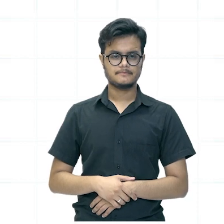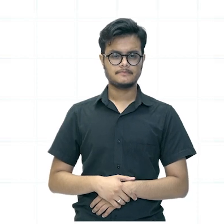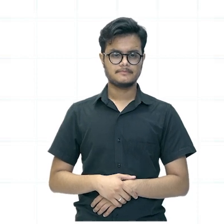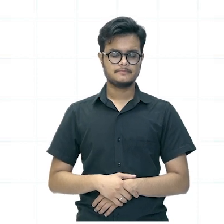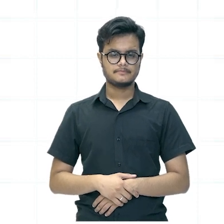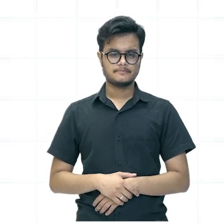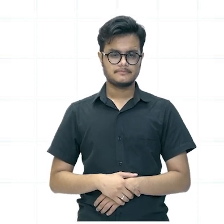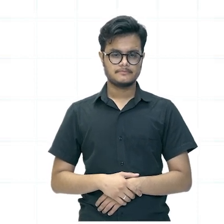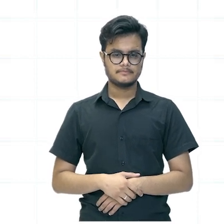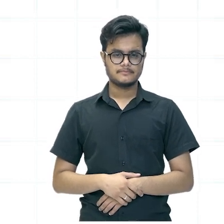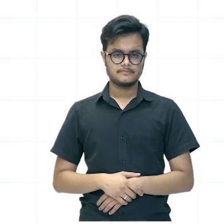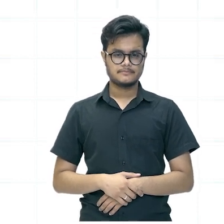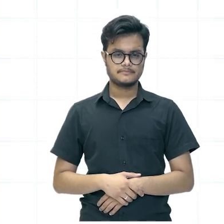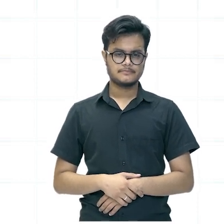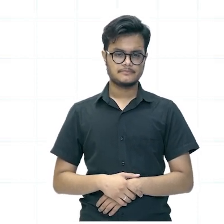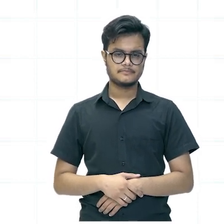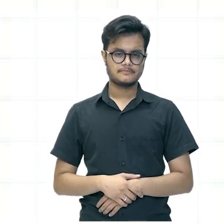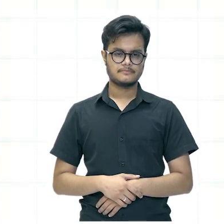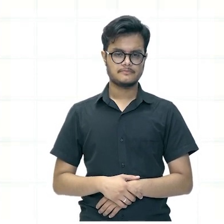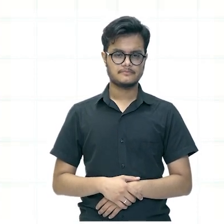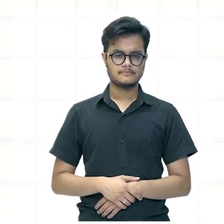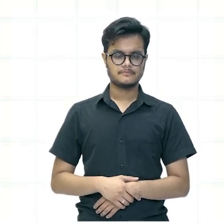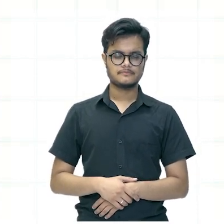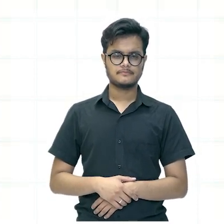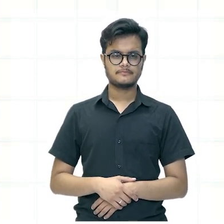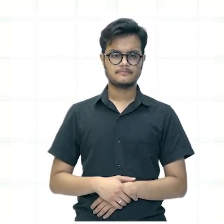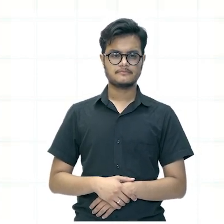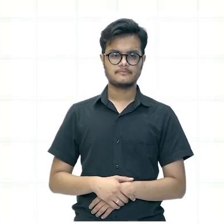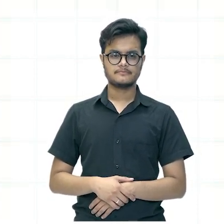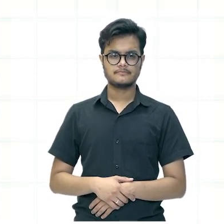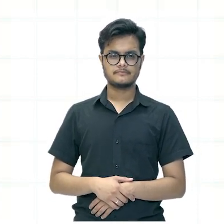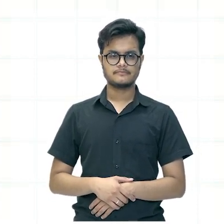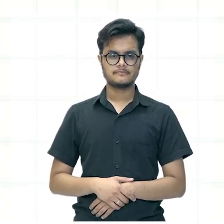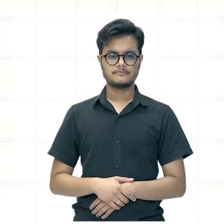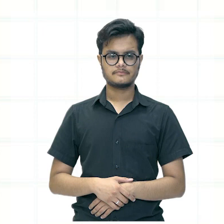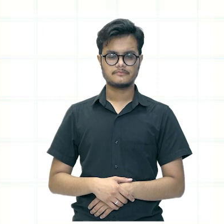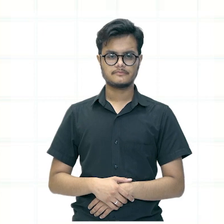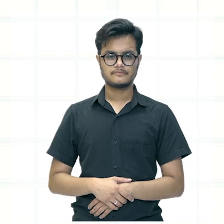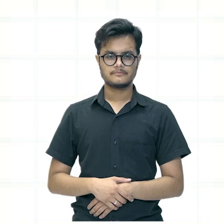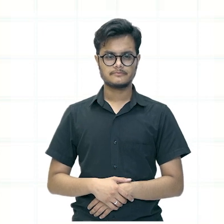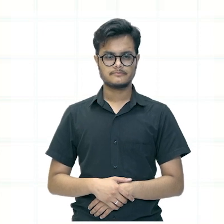Então, vamos ver que palavras são essas, né?